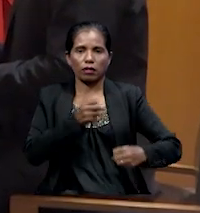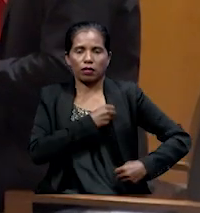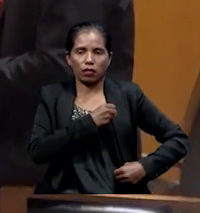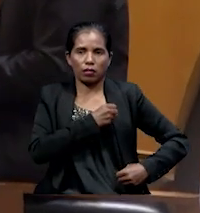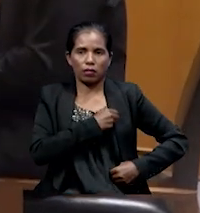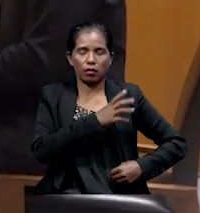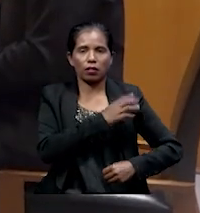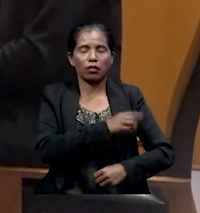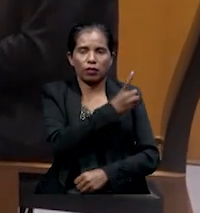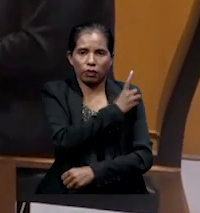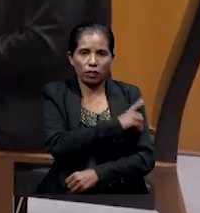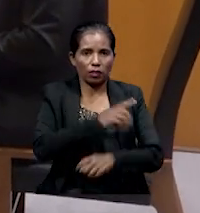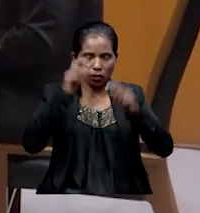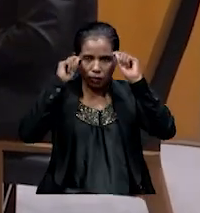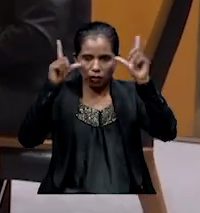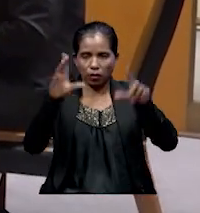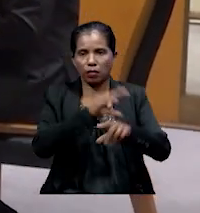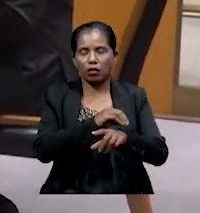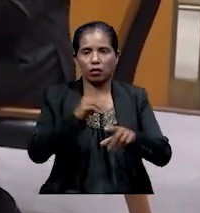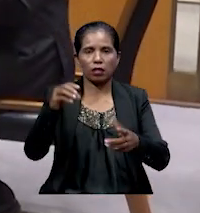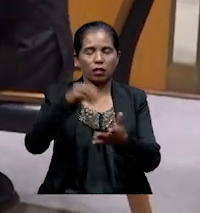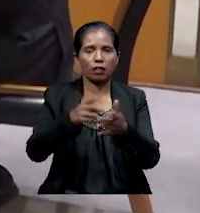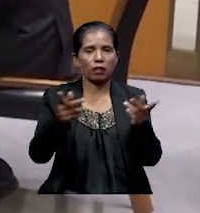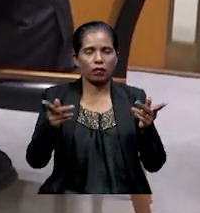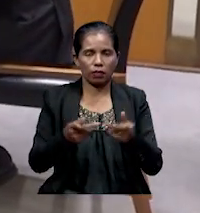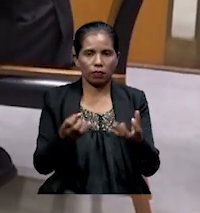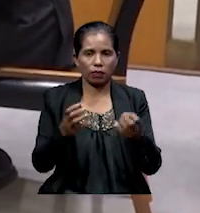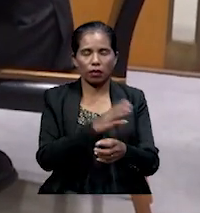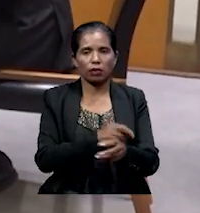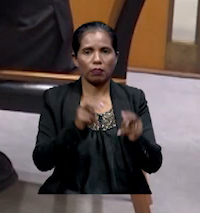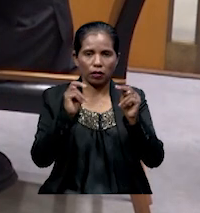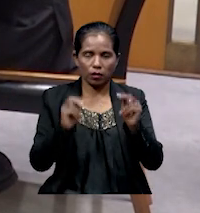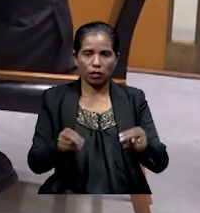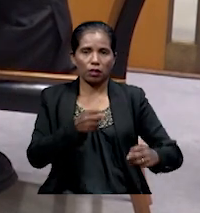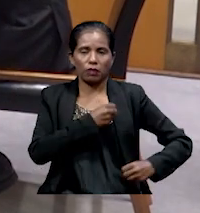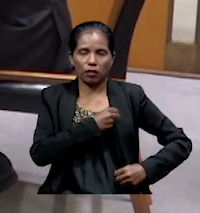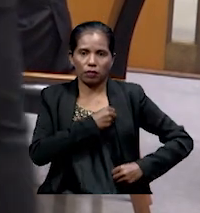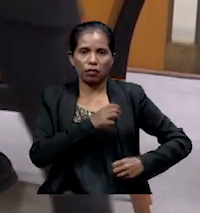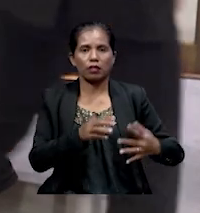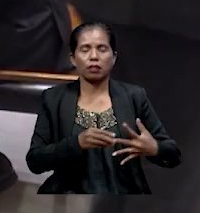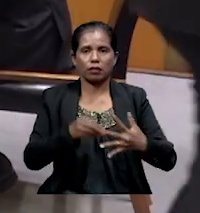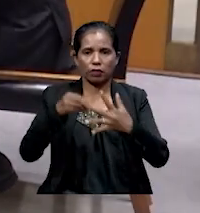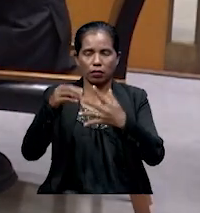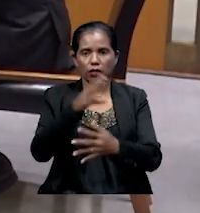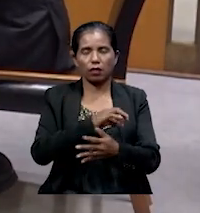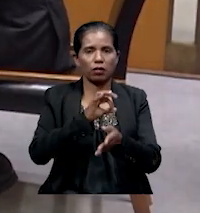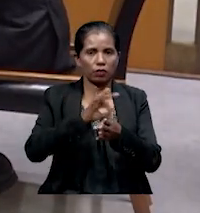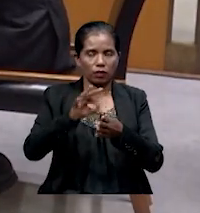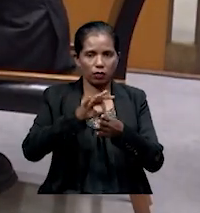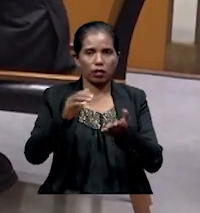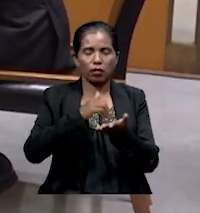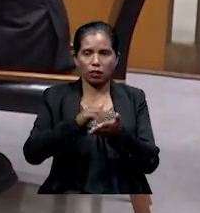Defesa Timor-Leste, no mos se explora áreas barak tuir necessidade Força Armada Nian, liu-liu e a área formação,